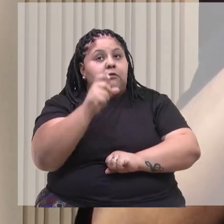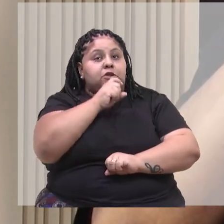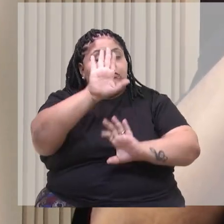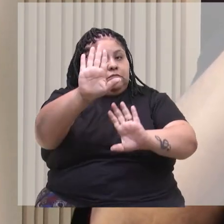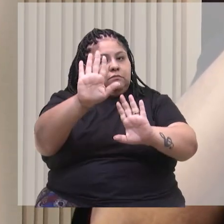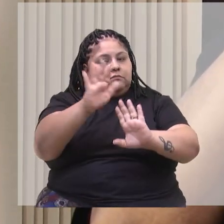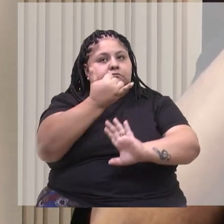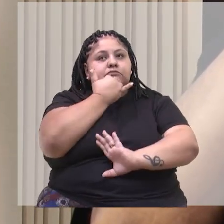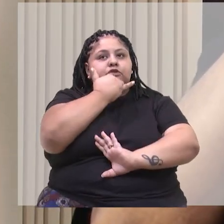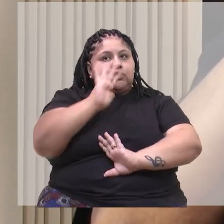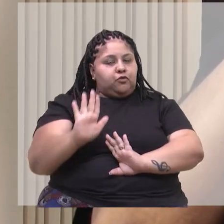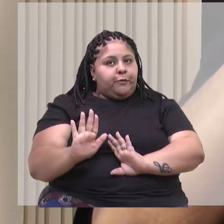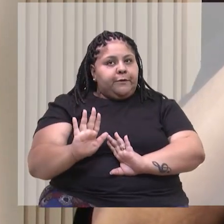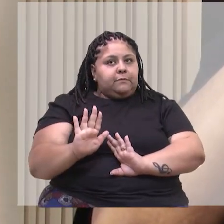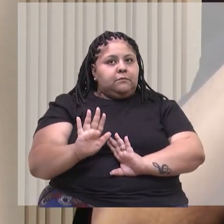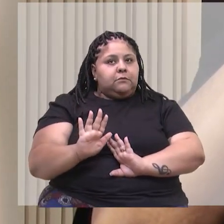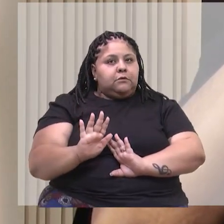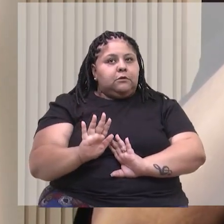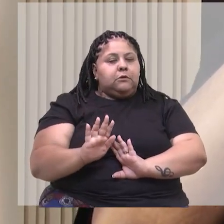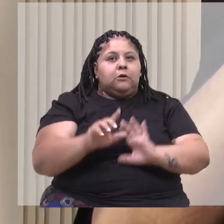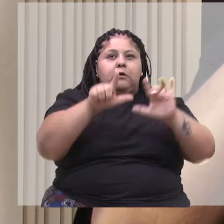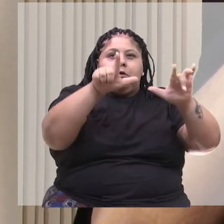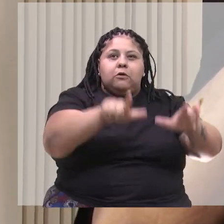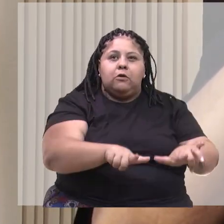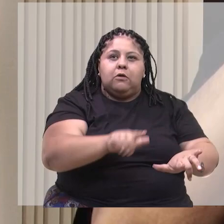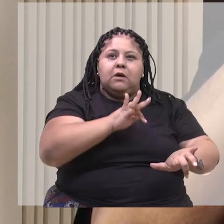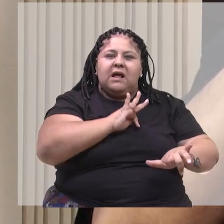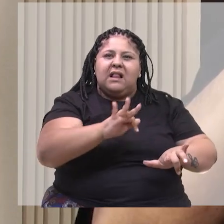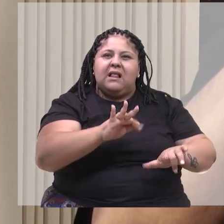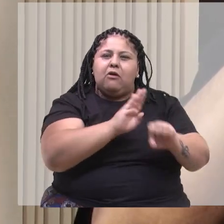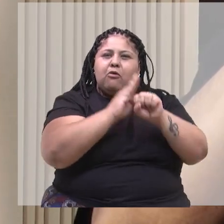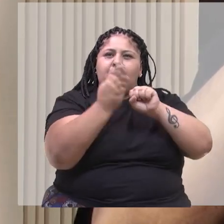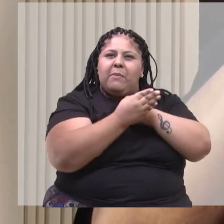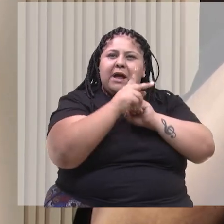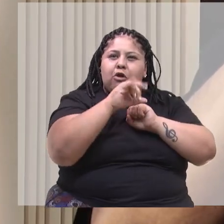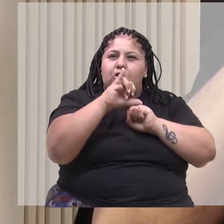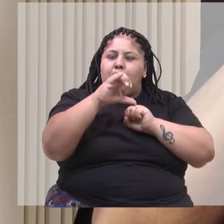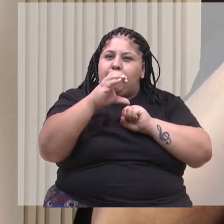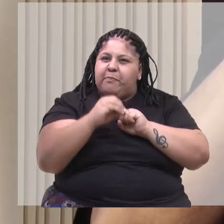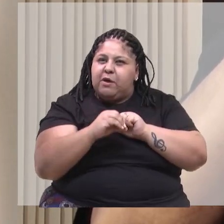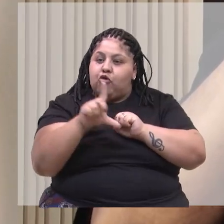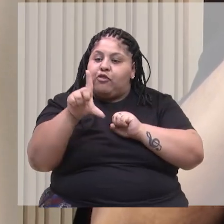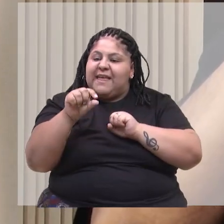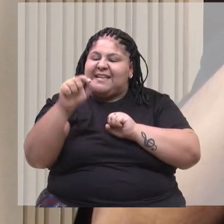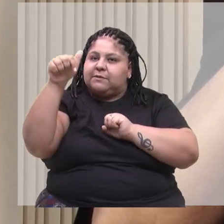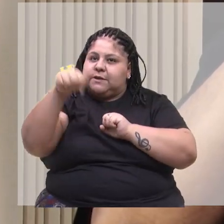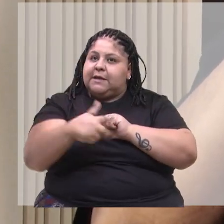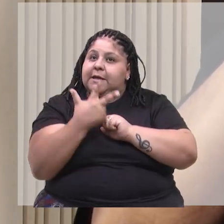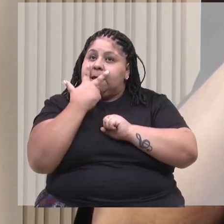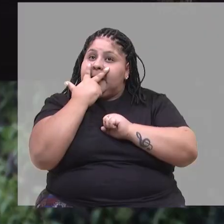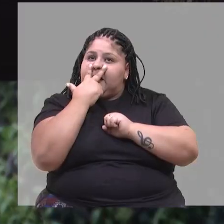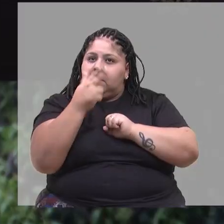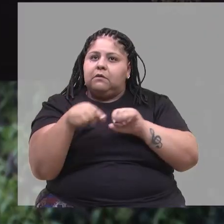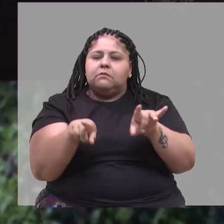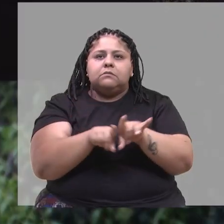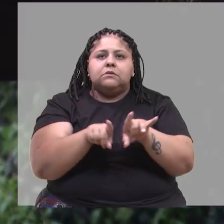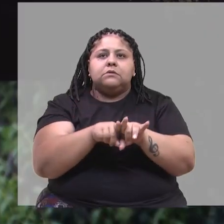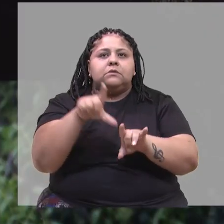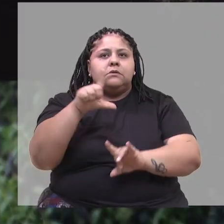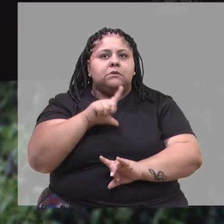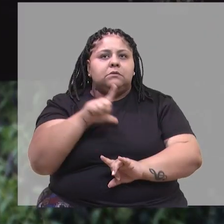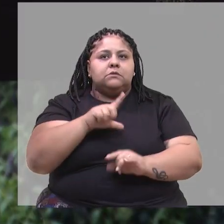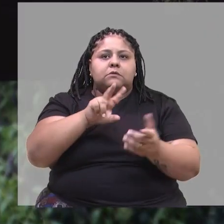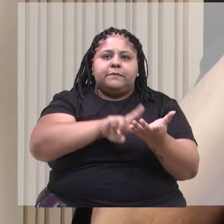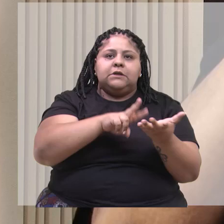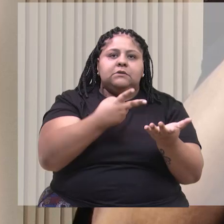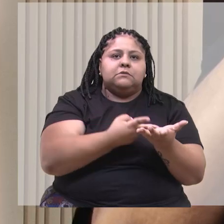mentindo. Tem um órgão federal ali no bairro Santo Pio X, aquele também é igual à Câmara aqui, completamente acessível.